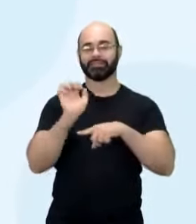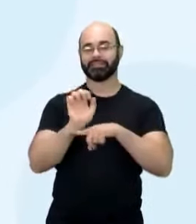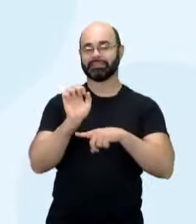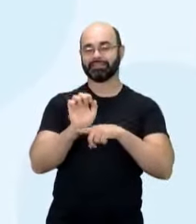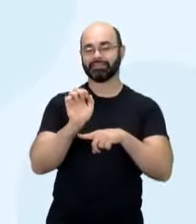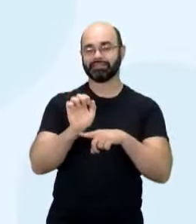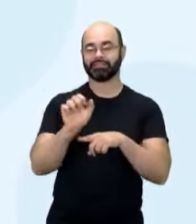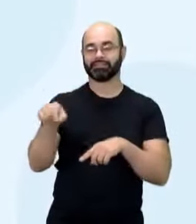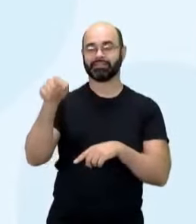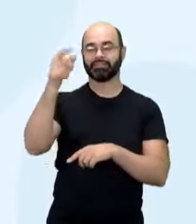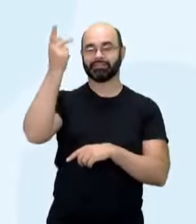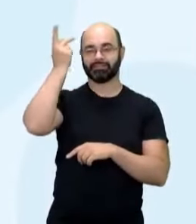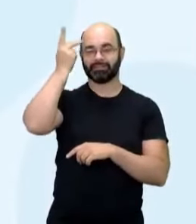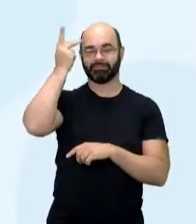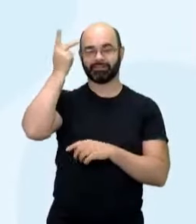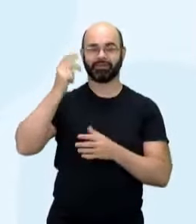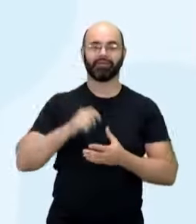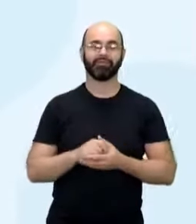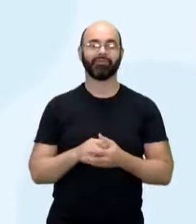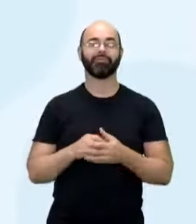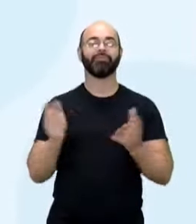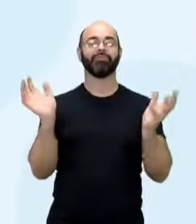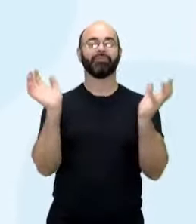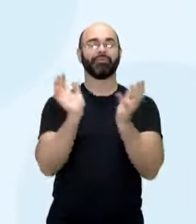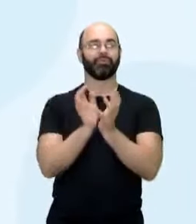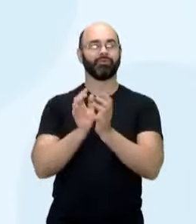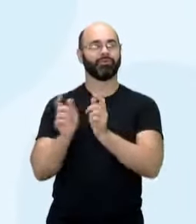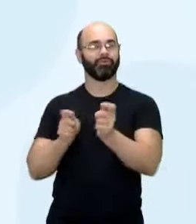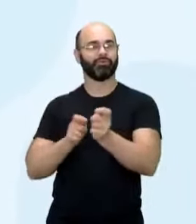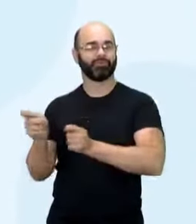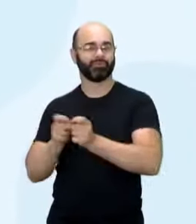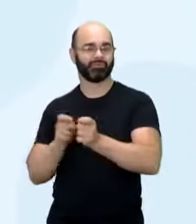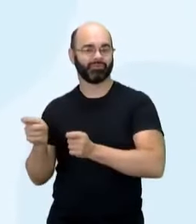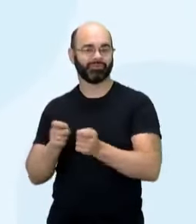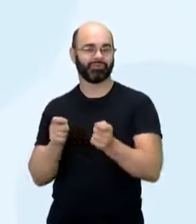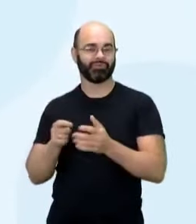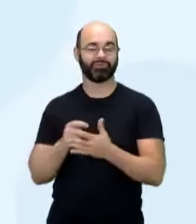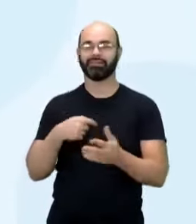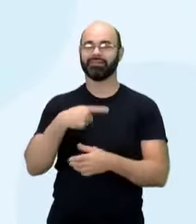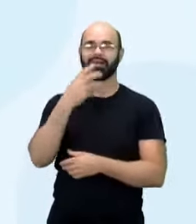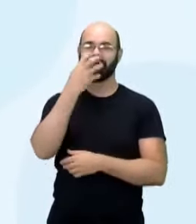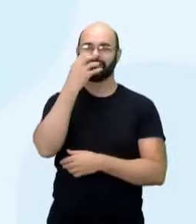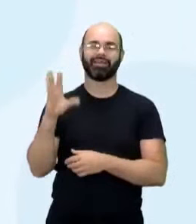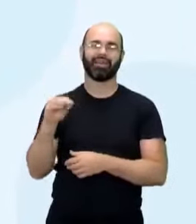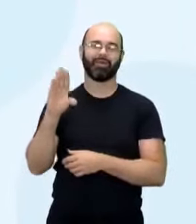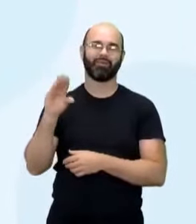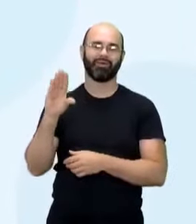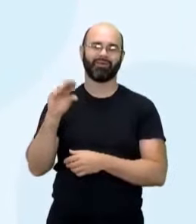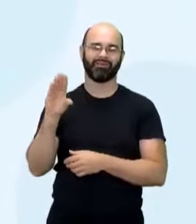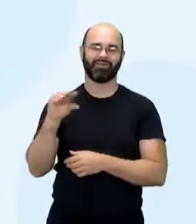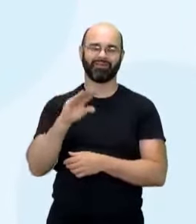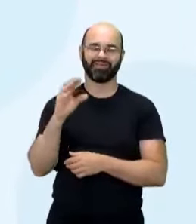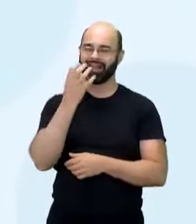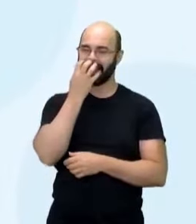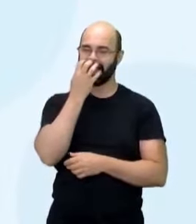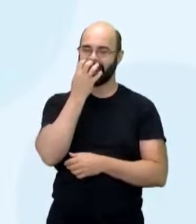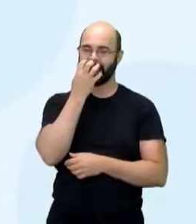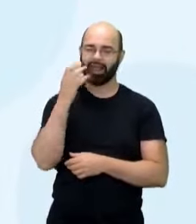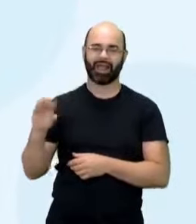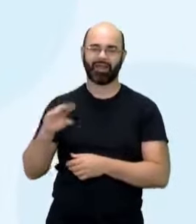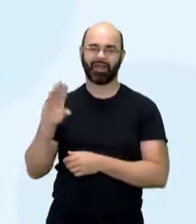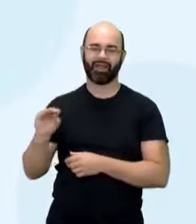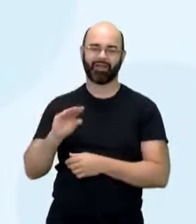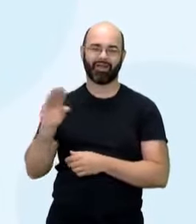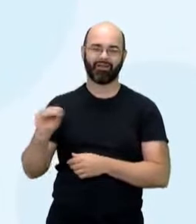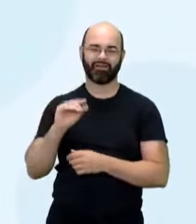Paulo. Gestores, equipes escolares, estudantes. Ó, o Muri também te agradeço. Ele tinha que aparecer,